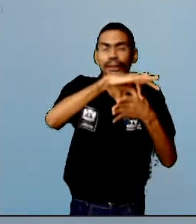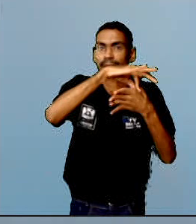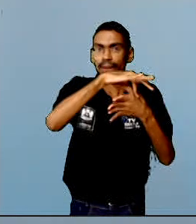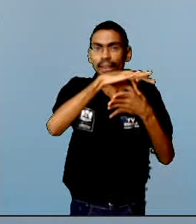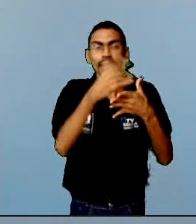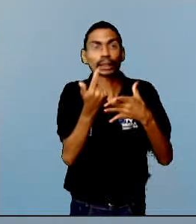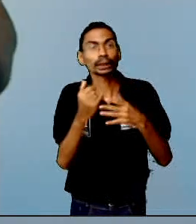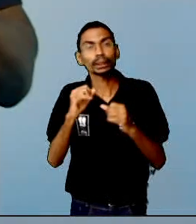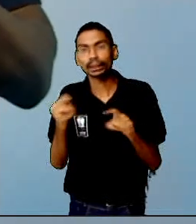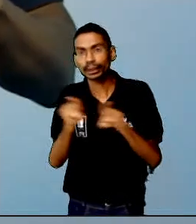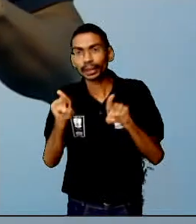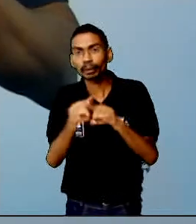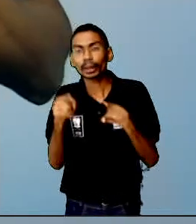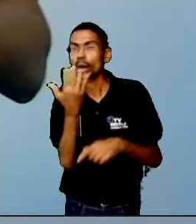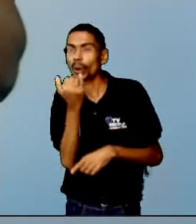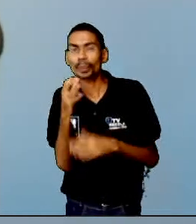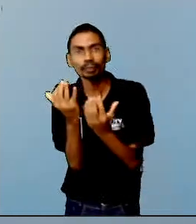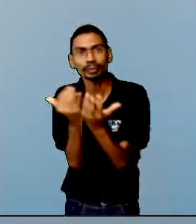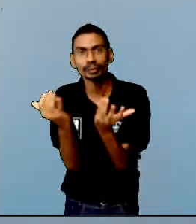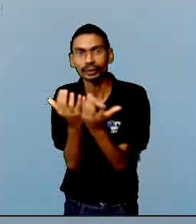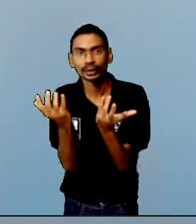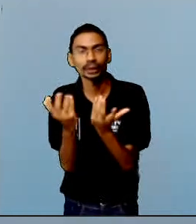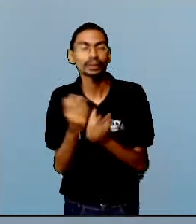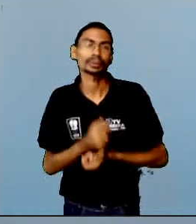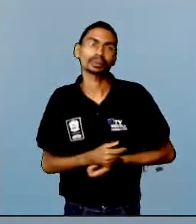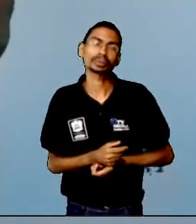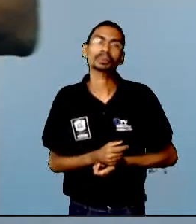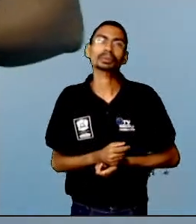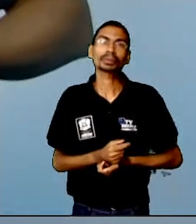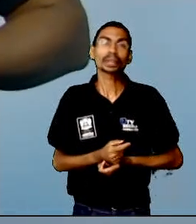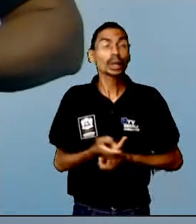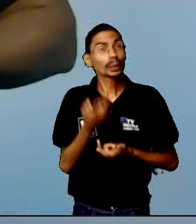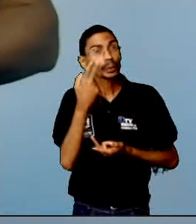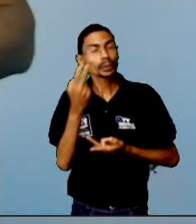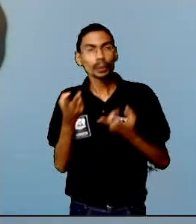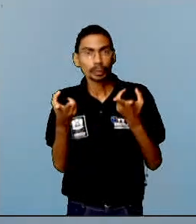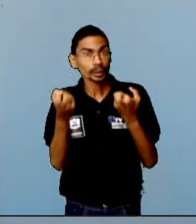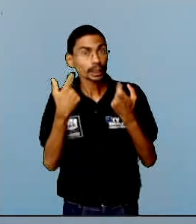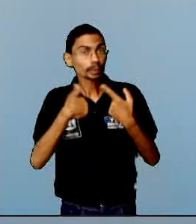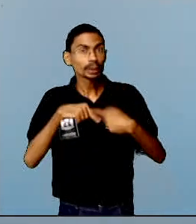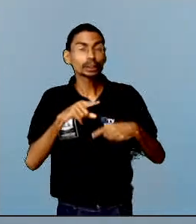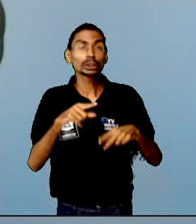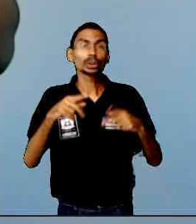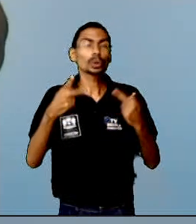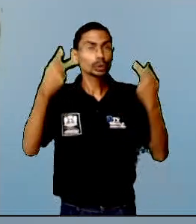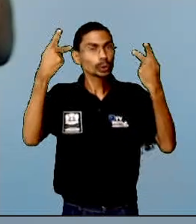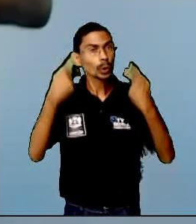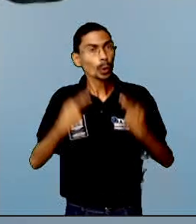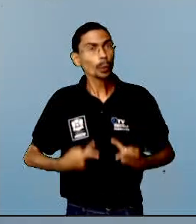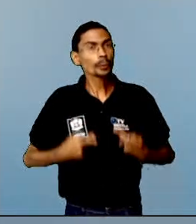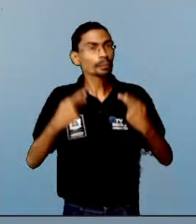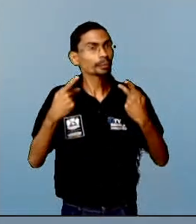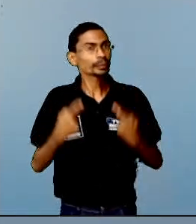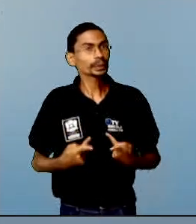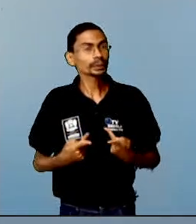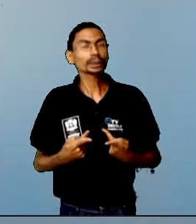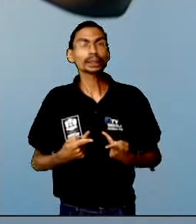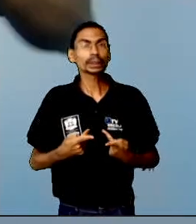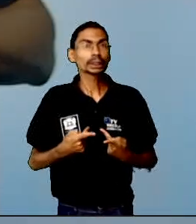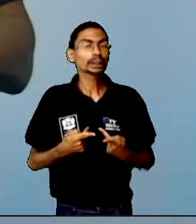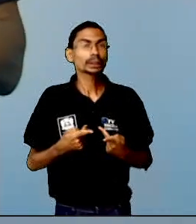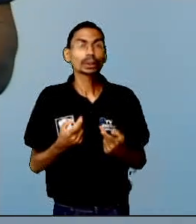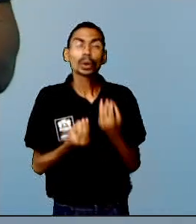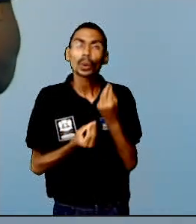uma pergunta, nessa aula fique observando bem. E o ser humano, né? O ser humano, como é que o ser humano